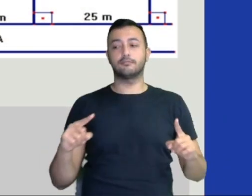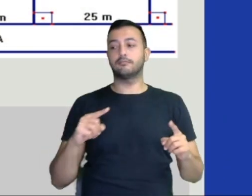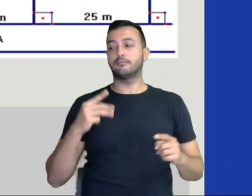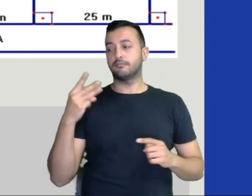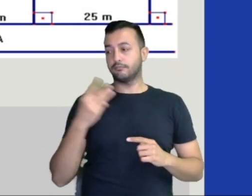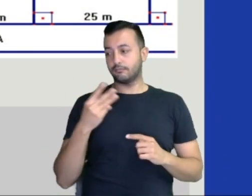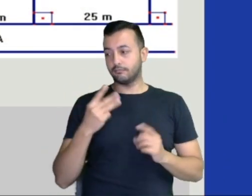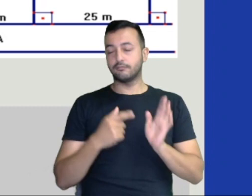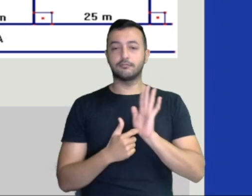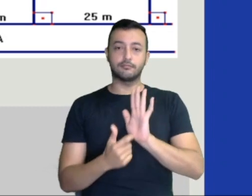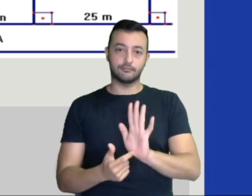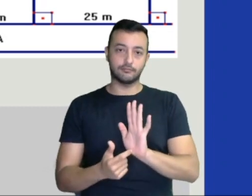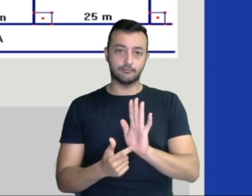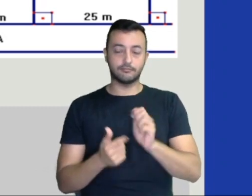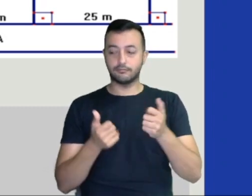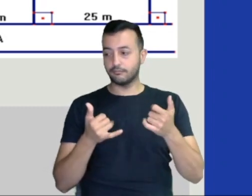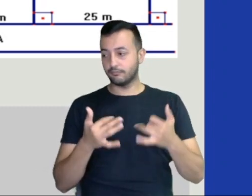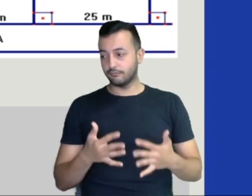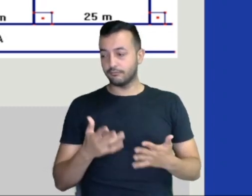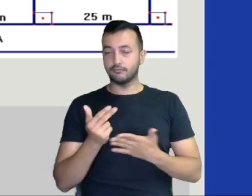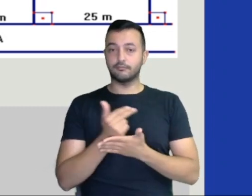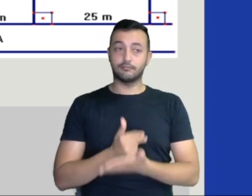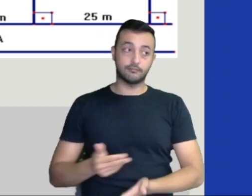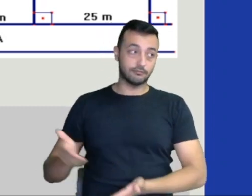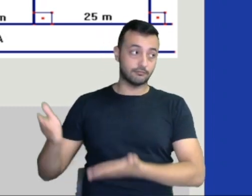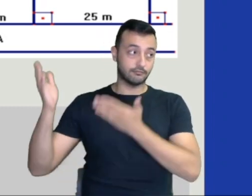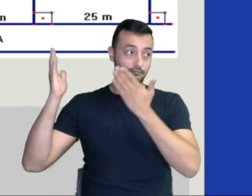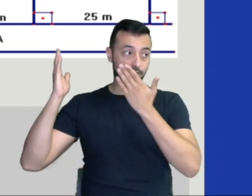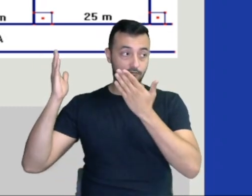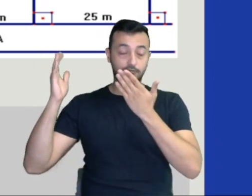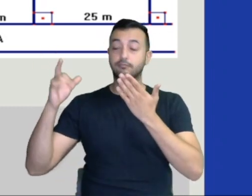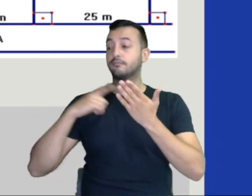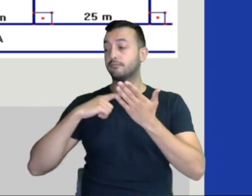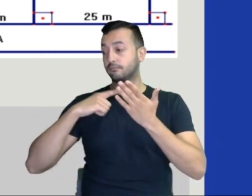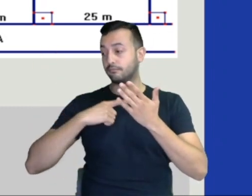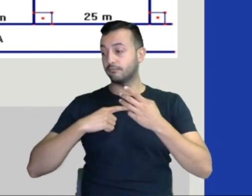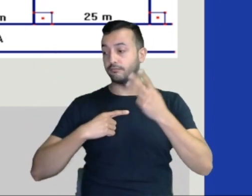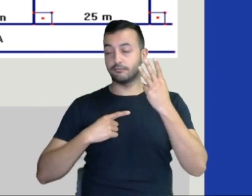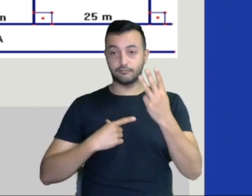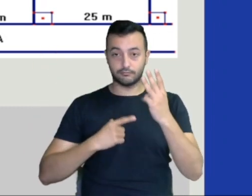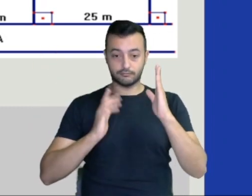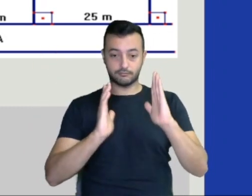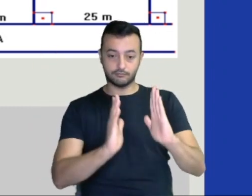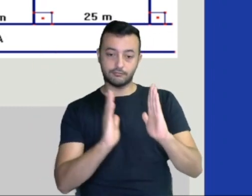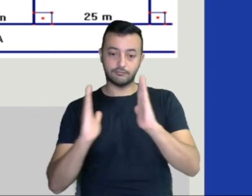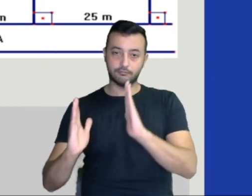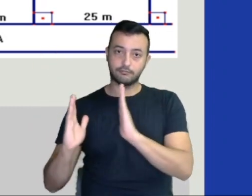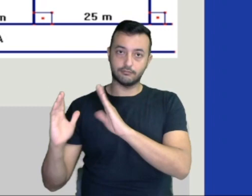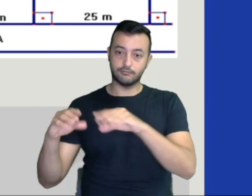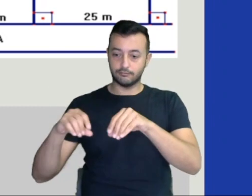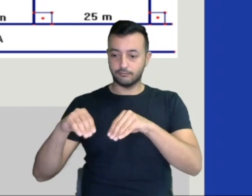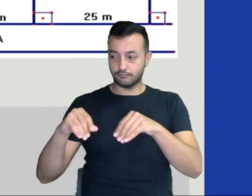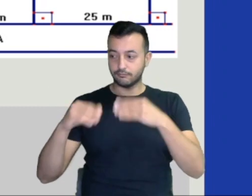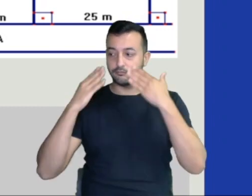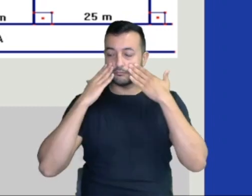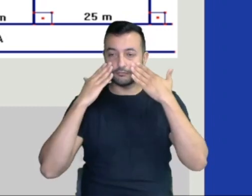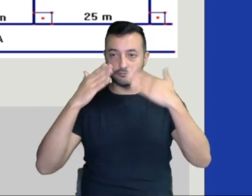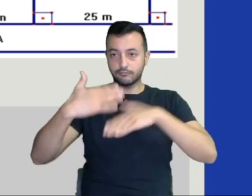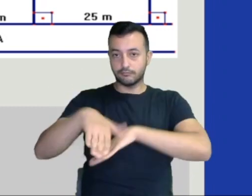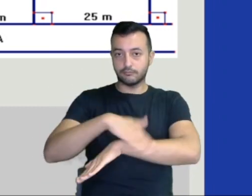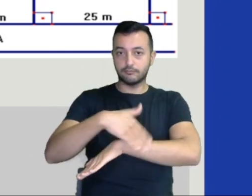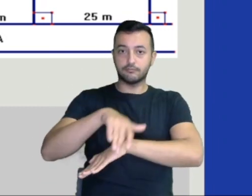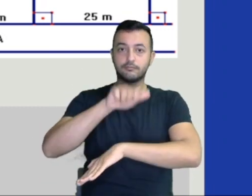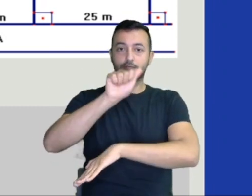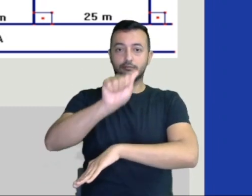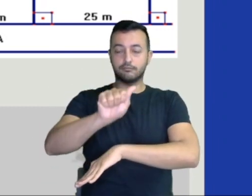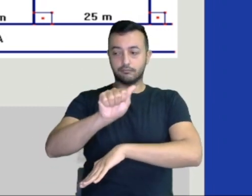olha aqui mostrando, que diz, a figura ao lado indica 3 lotes de terreno com frente para a rua